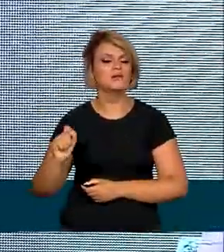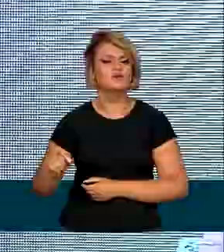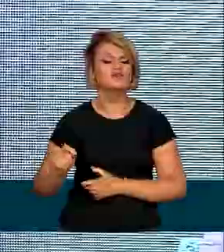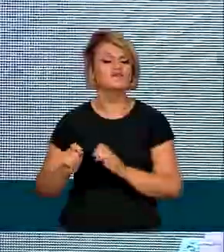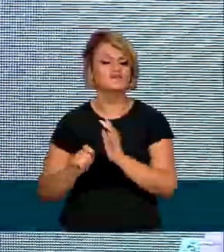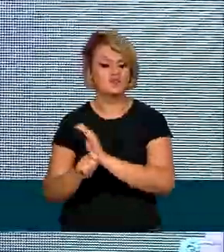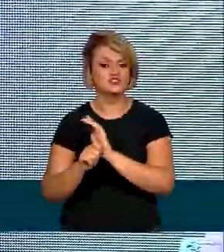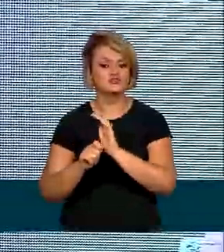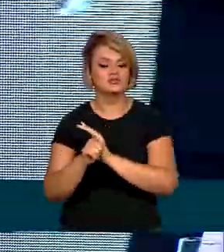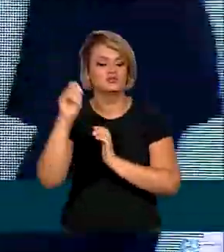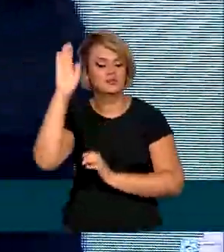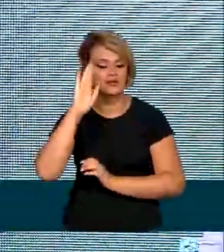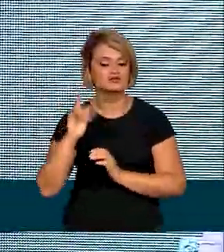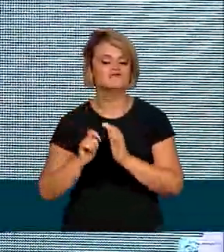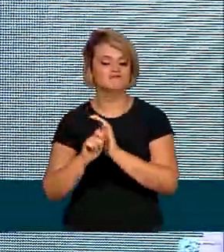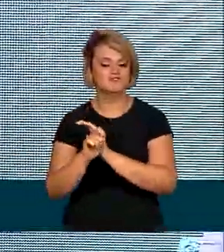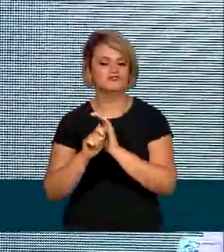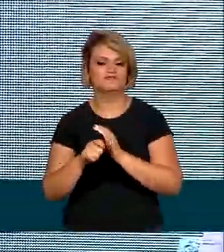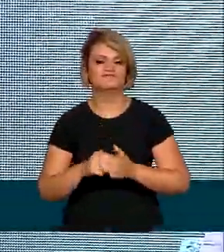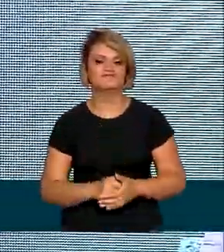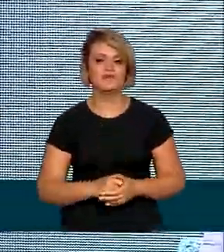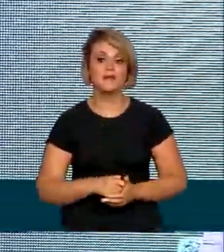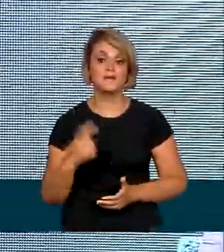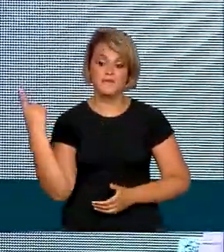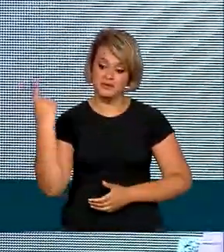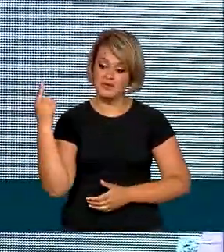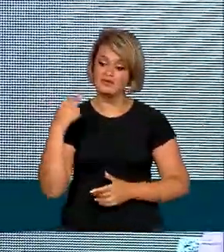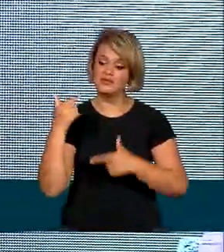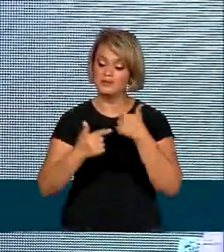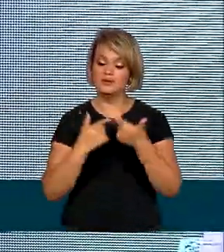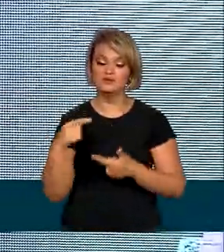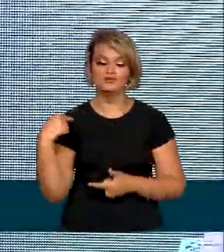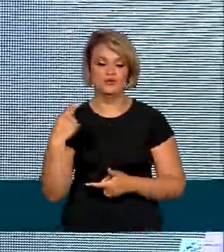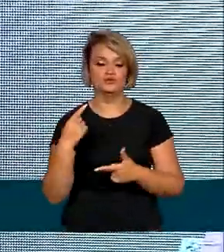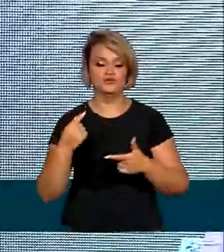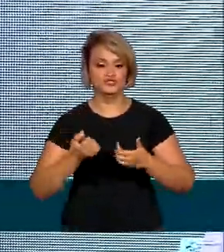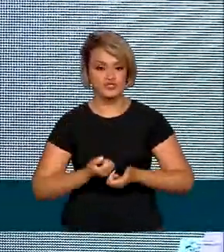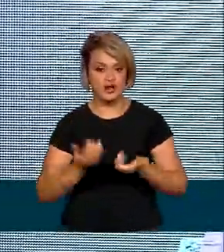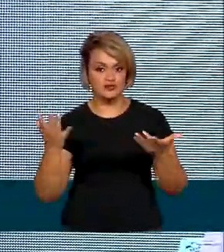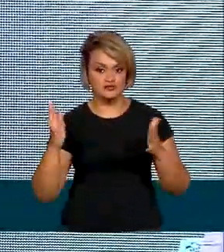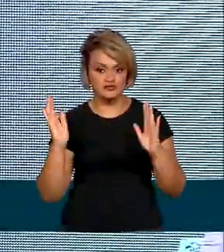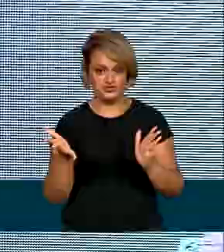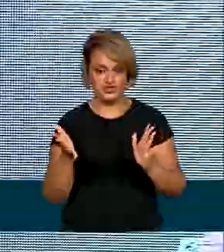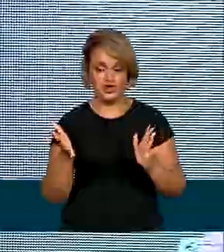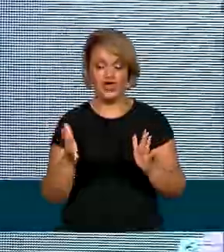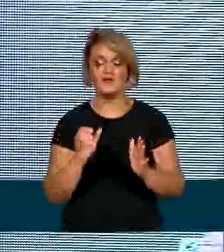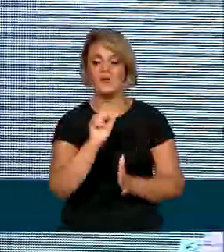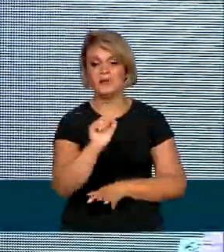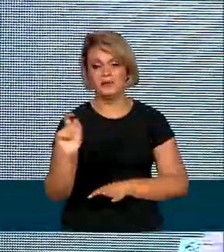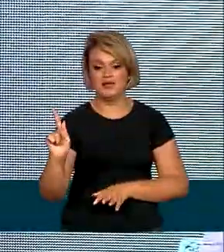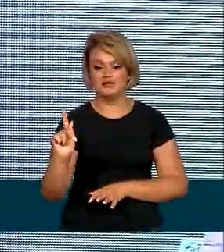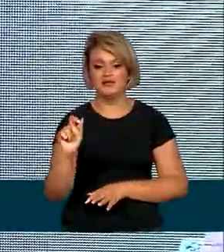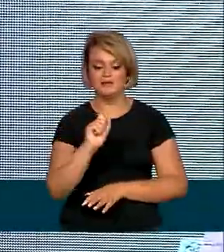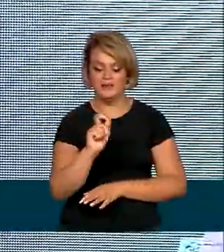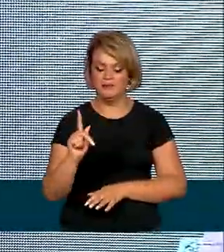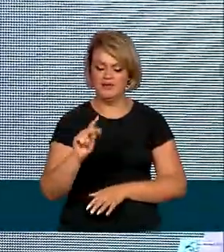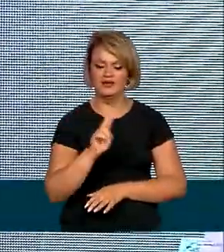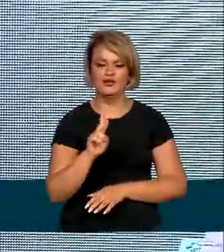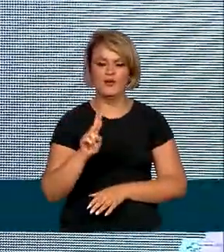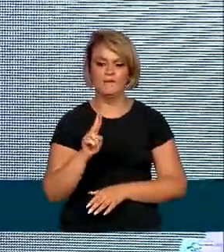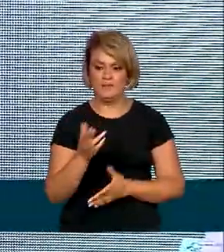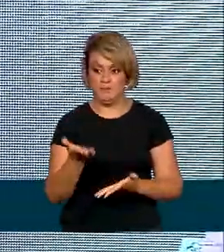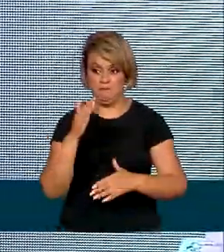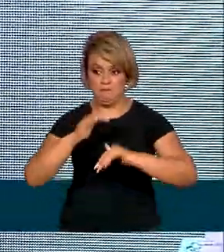do investimento desse país a primeira tarefa Nossa que nós já lançamos é o aplicativo Mãos à Obra